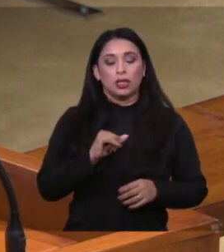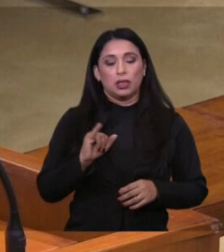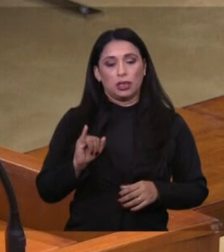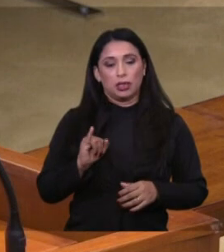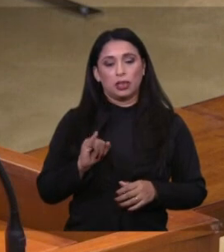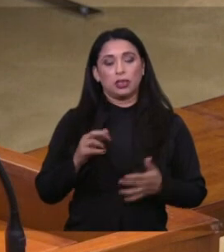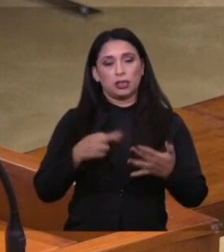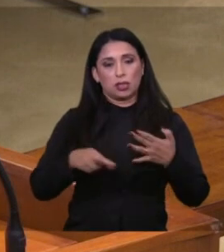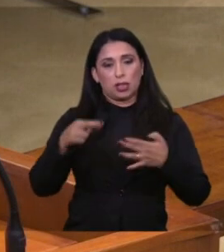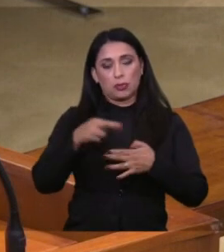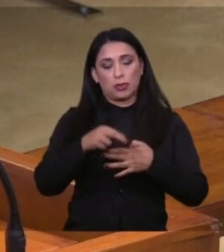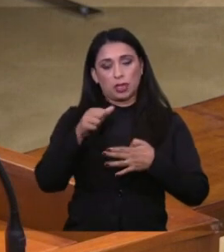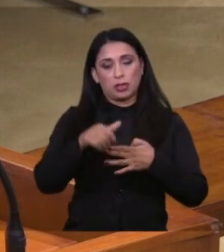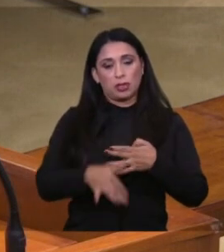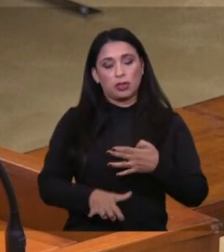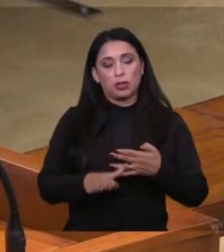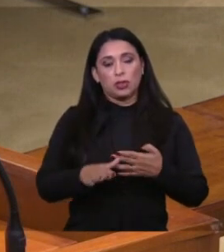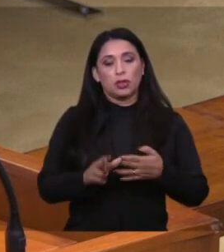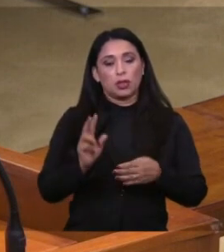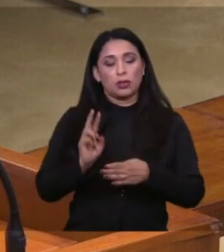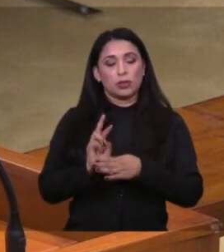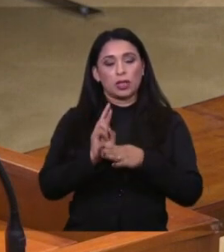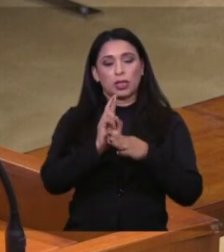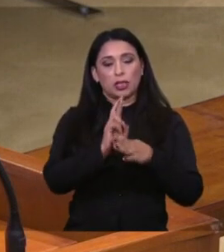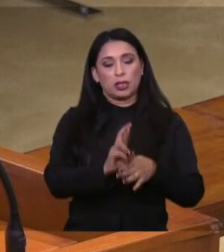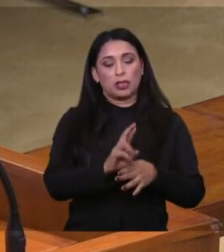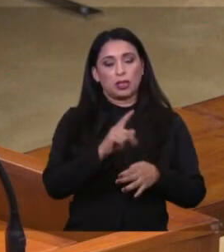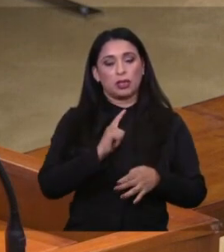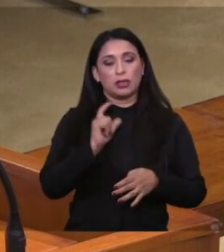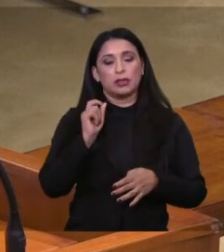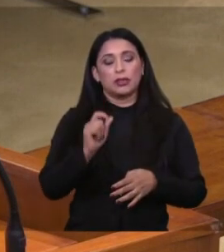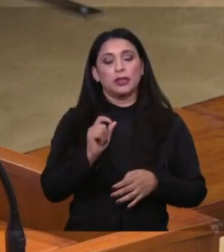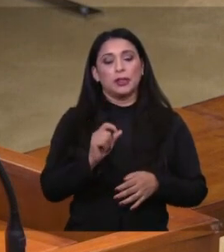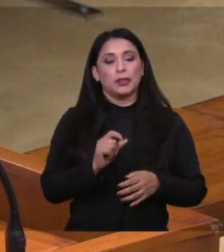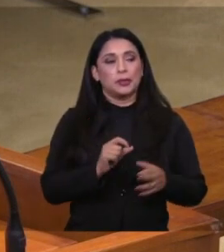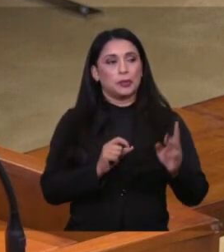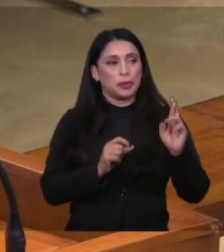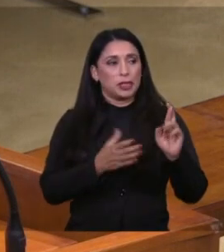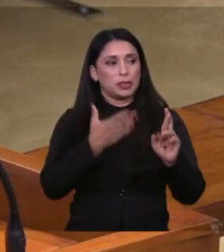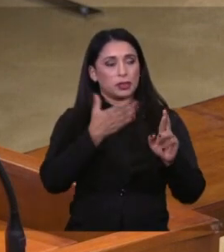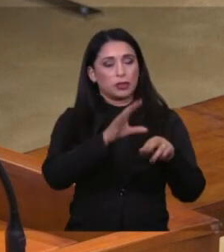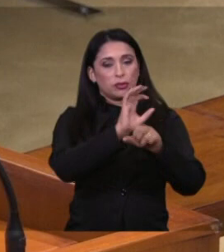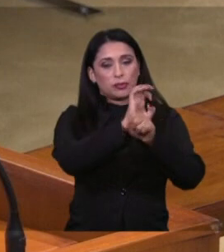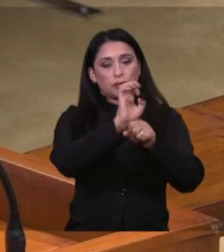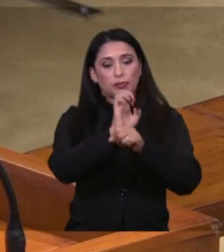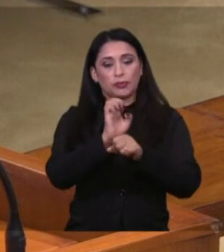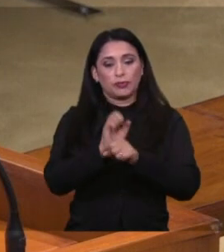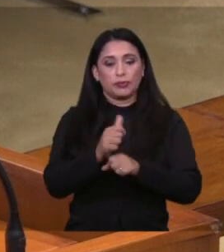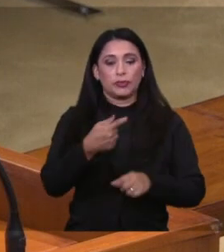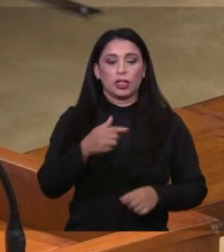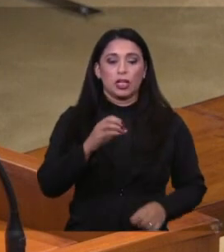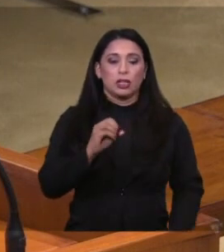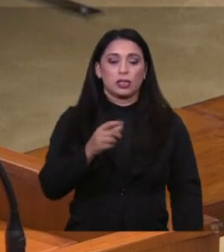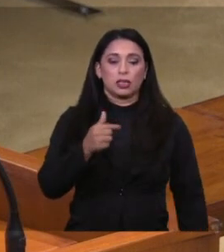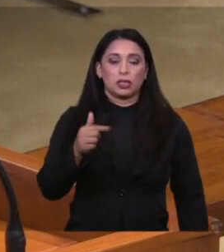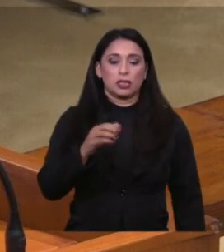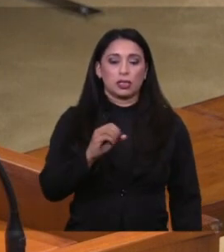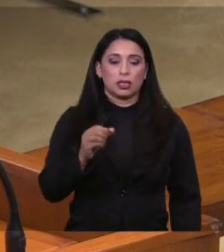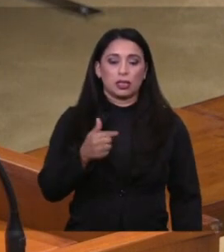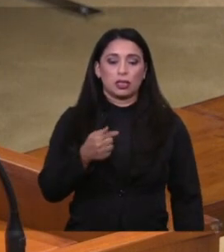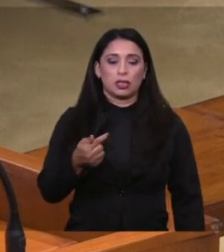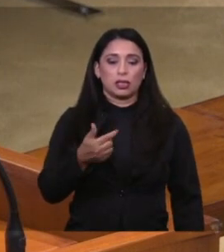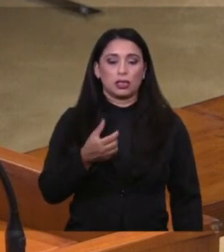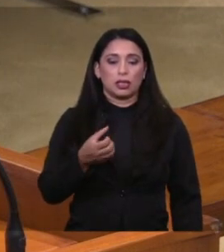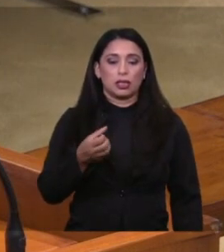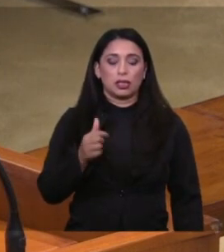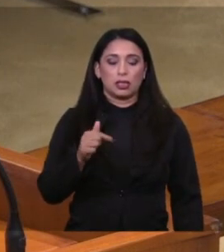repercussão geral, os requerentes, representando aqui os estados das DI 7070 e 7078,